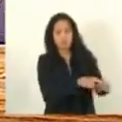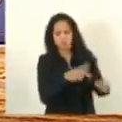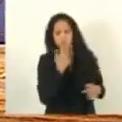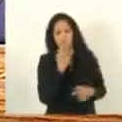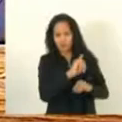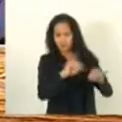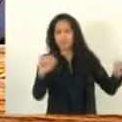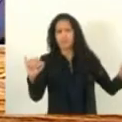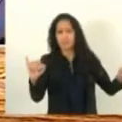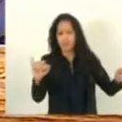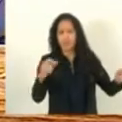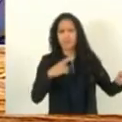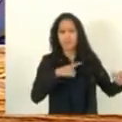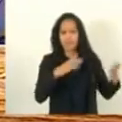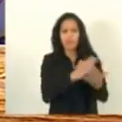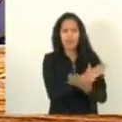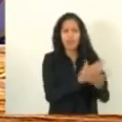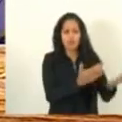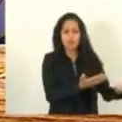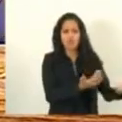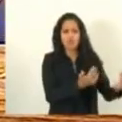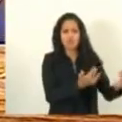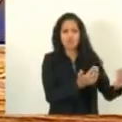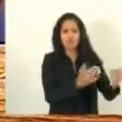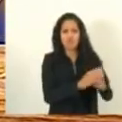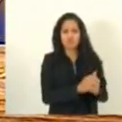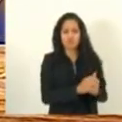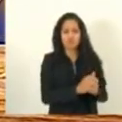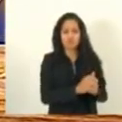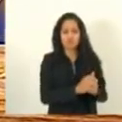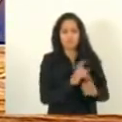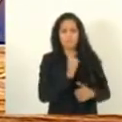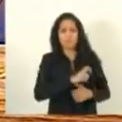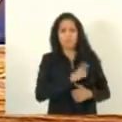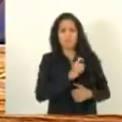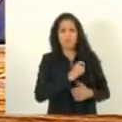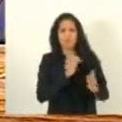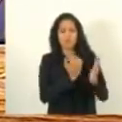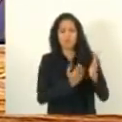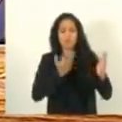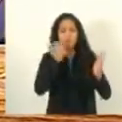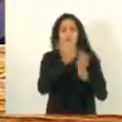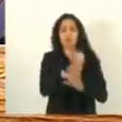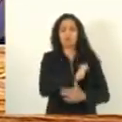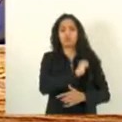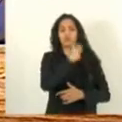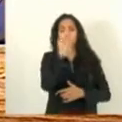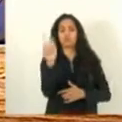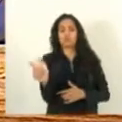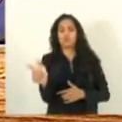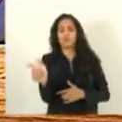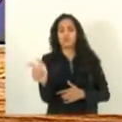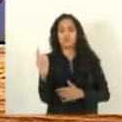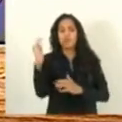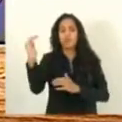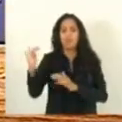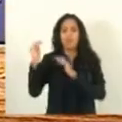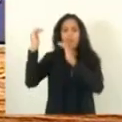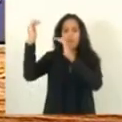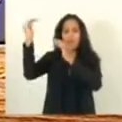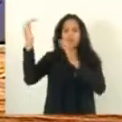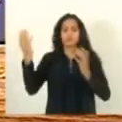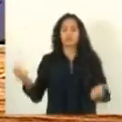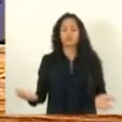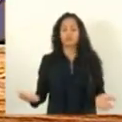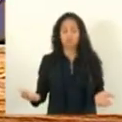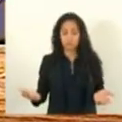dizer, tem jovem fazendo mais barbaridade do que adulto, fazendo crimes escabrosos do que